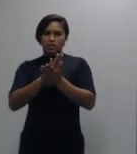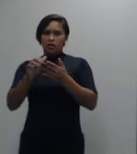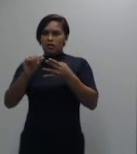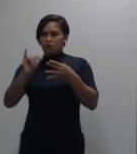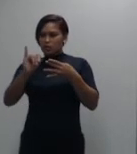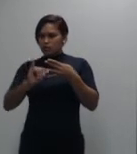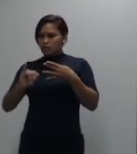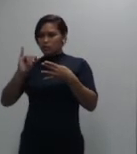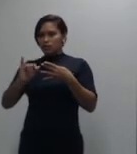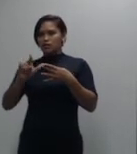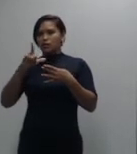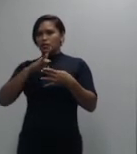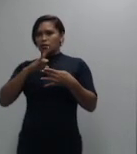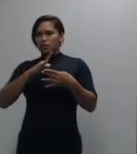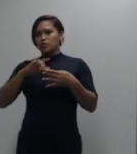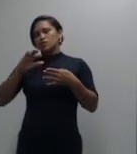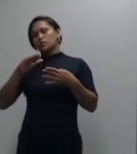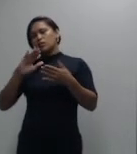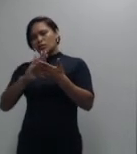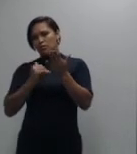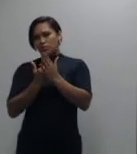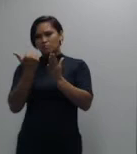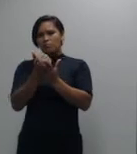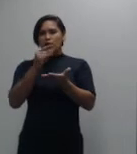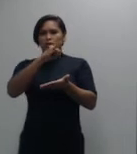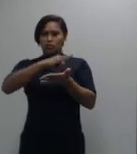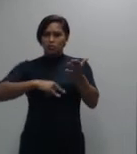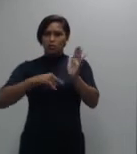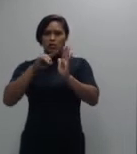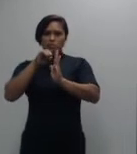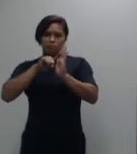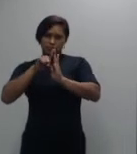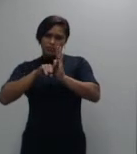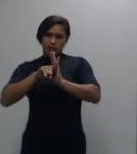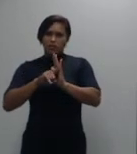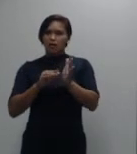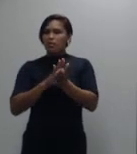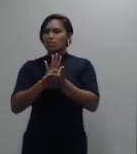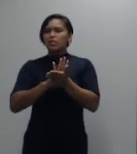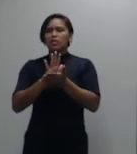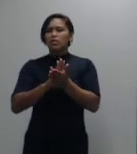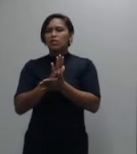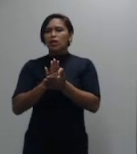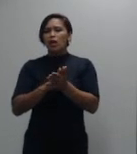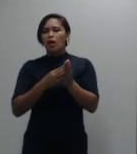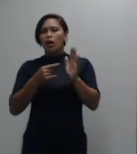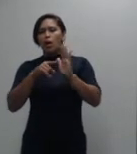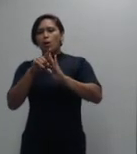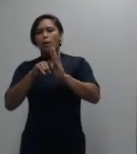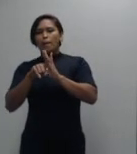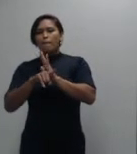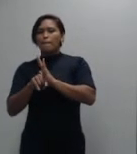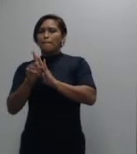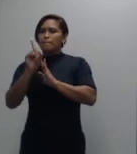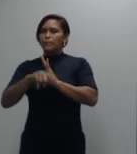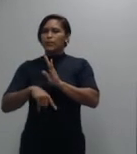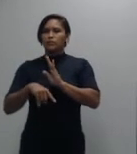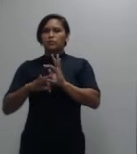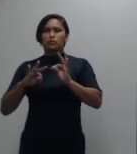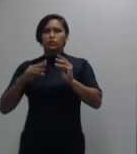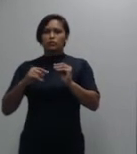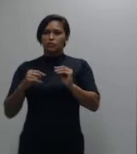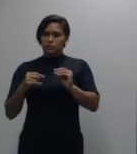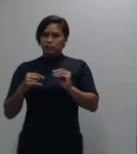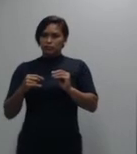interno ou embargo declaração pedindo para se apreciar não se Fez análise nenhuma das provas em todas as peças dessa vida